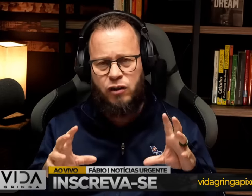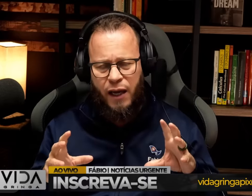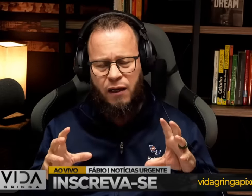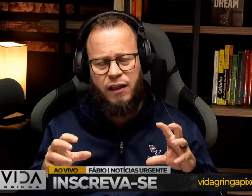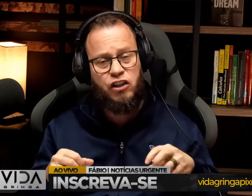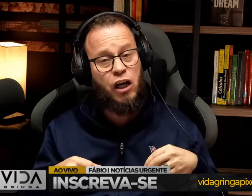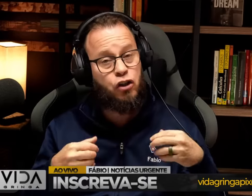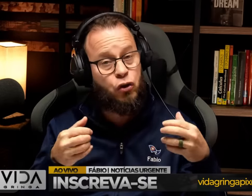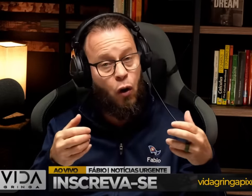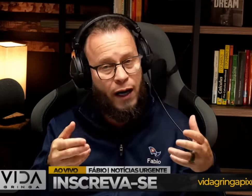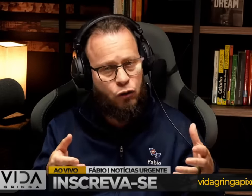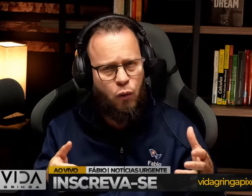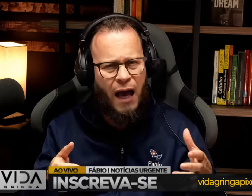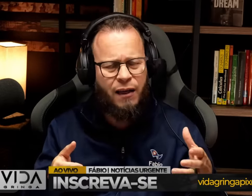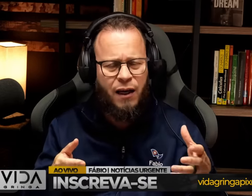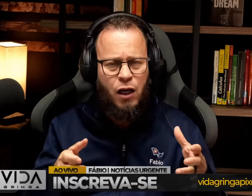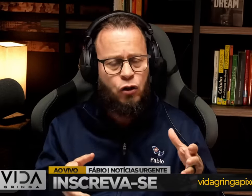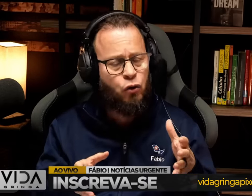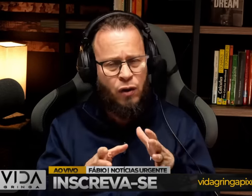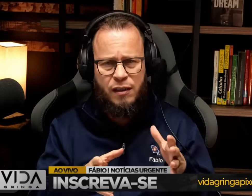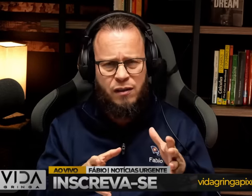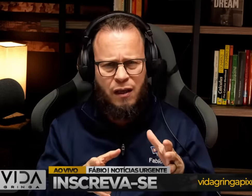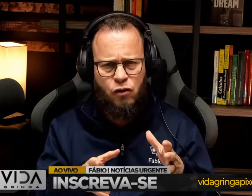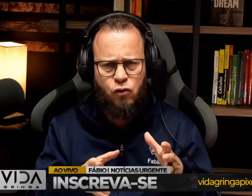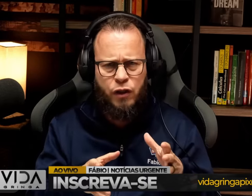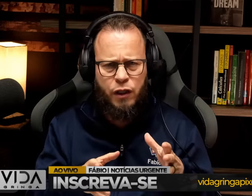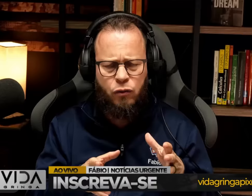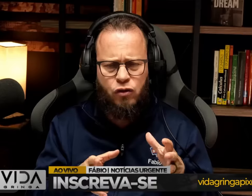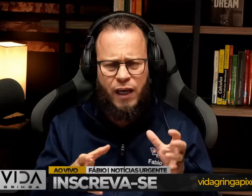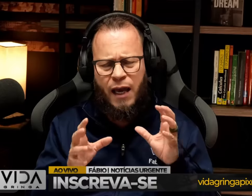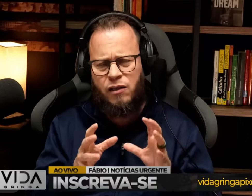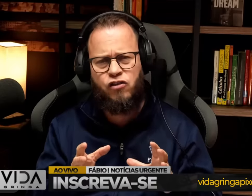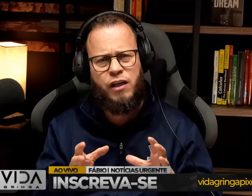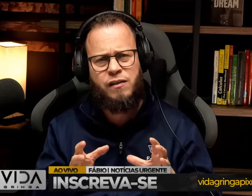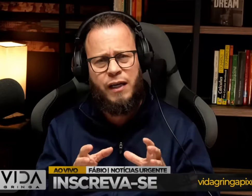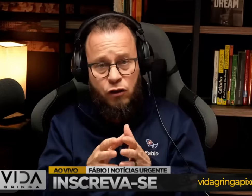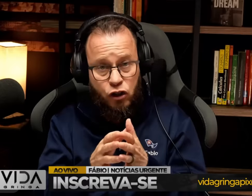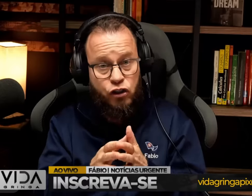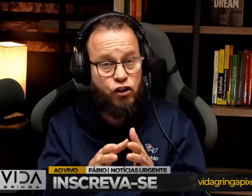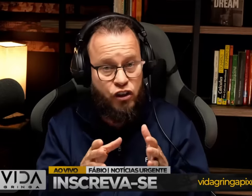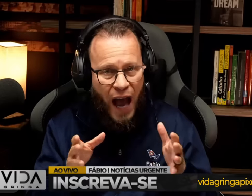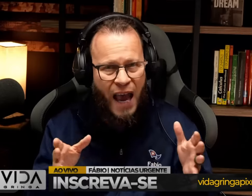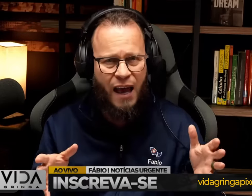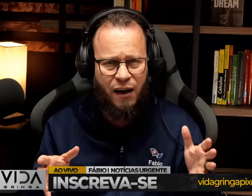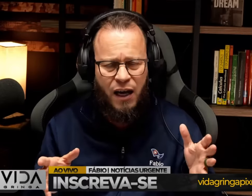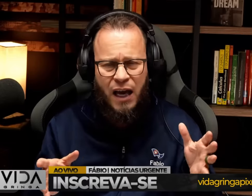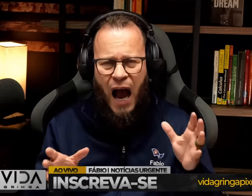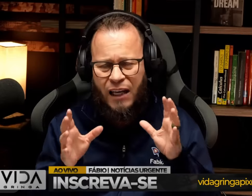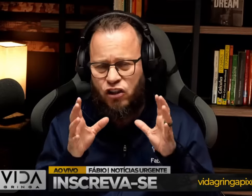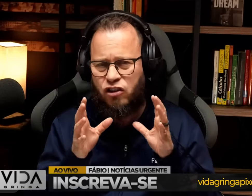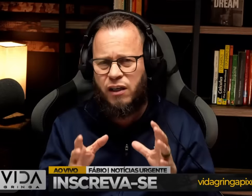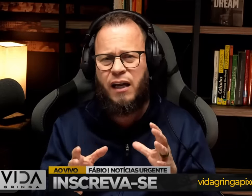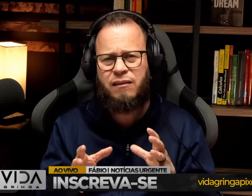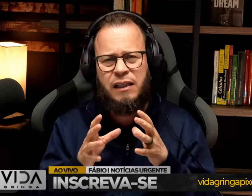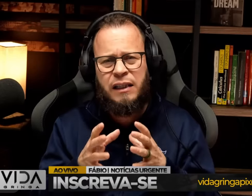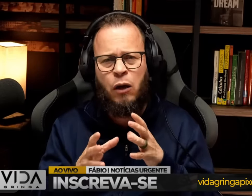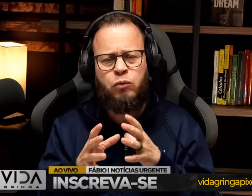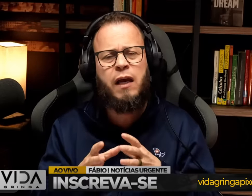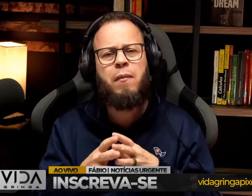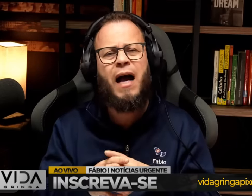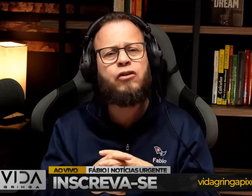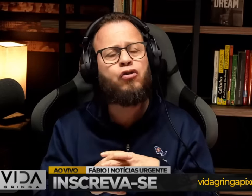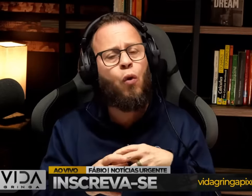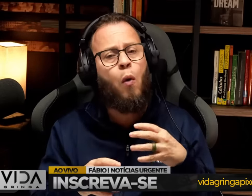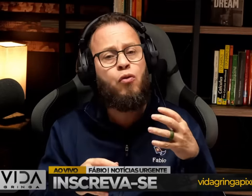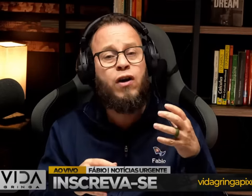A esquerda já joga a toalha. Nos Estados Unidos, eles dizem que já era. A esquerda não